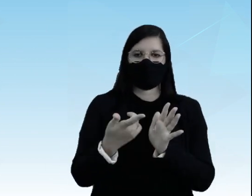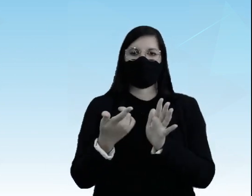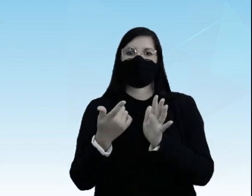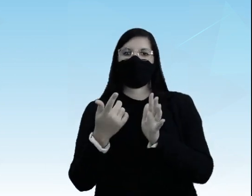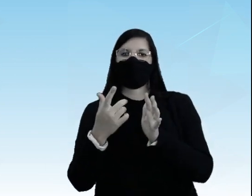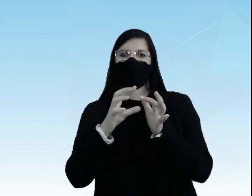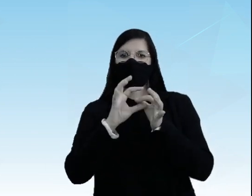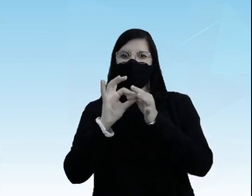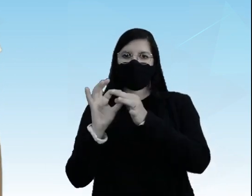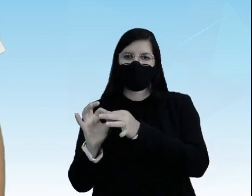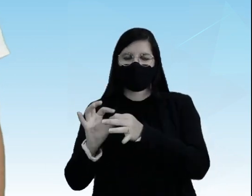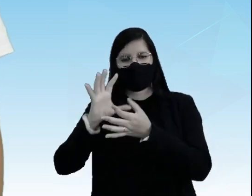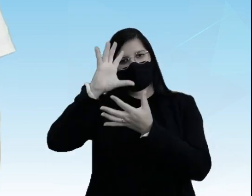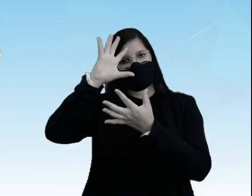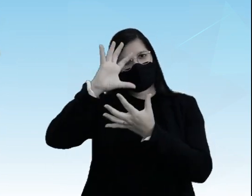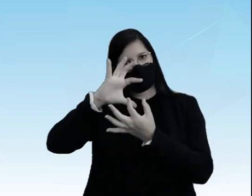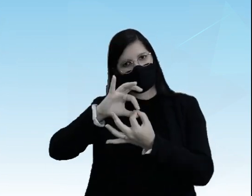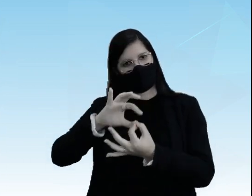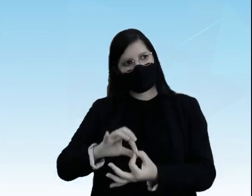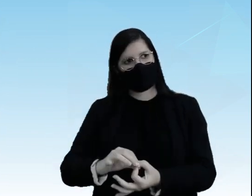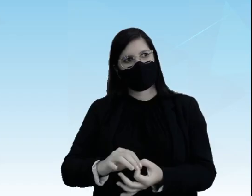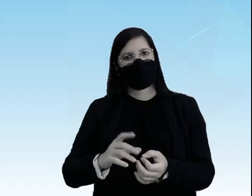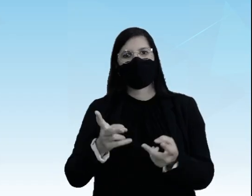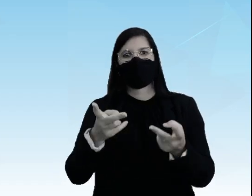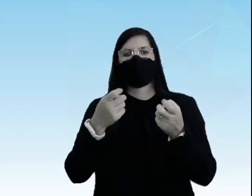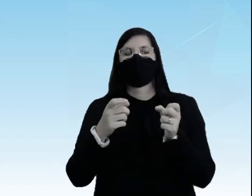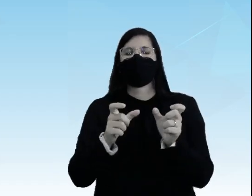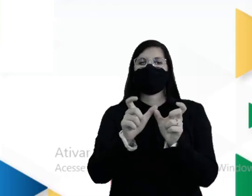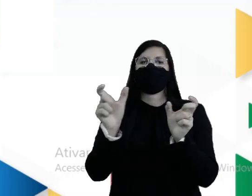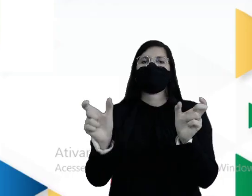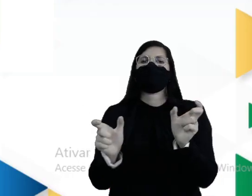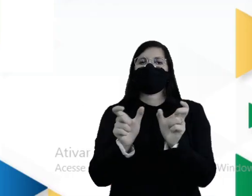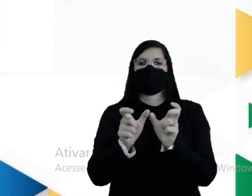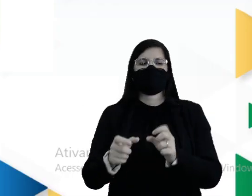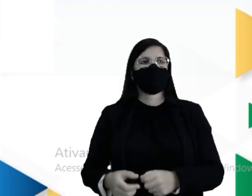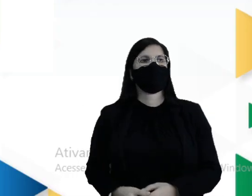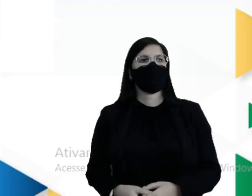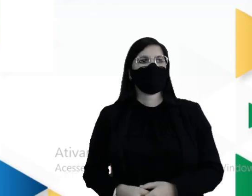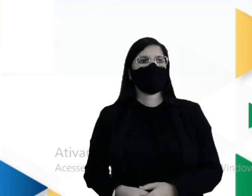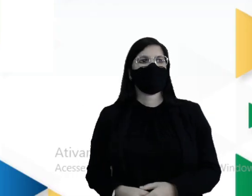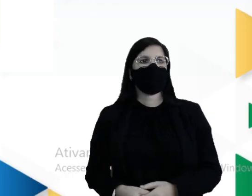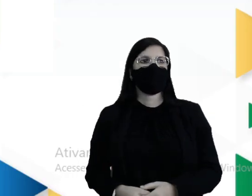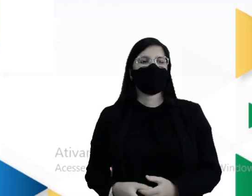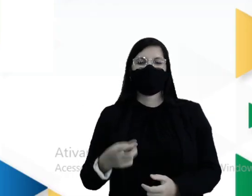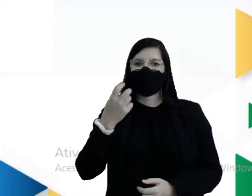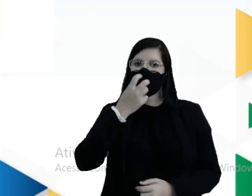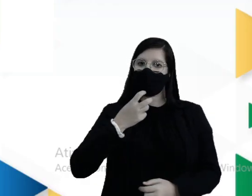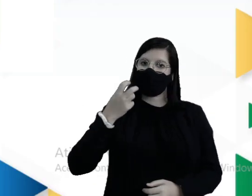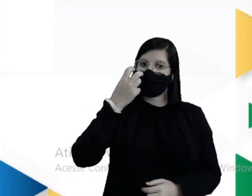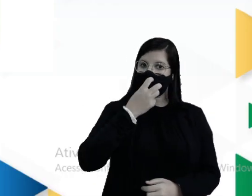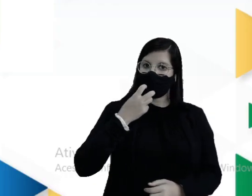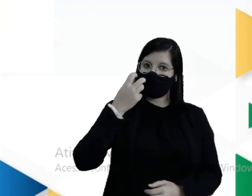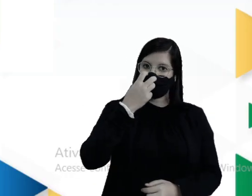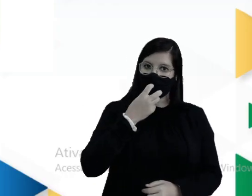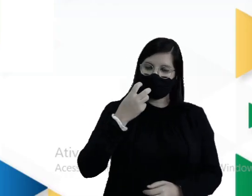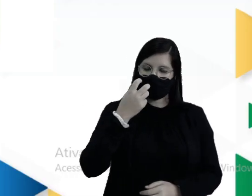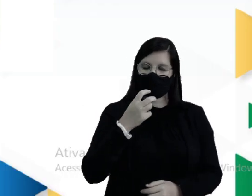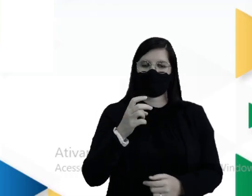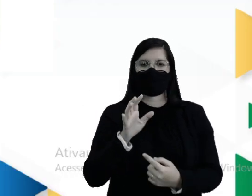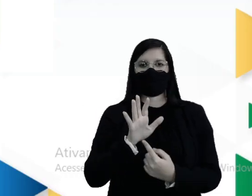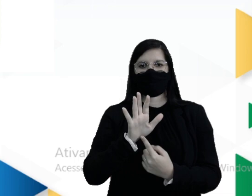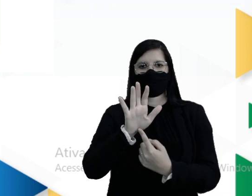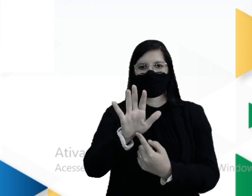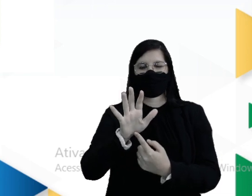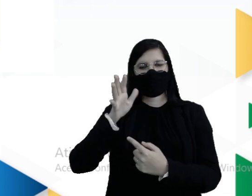ideias. Olhem só na tela essas palavras que nós temos. A exposição oral, um seminário,